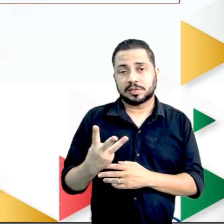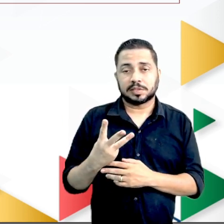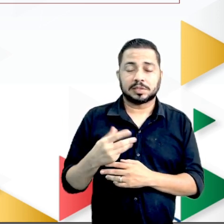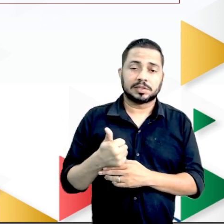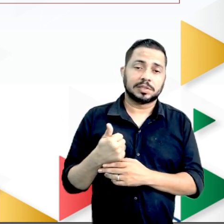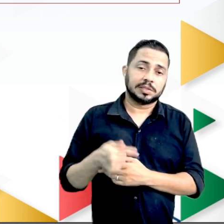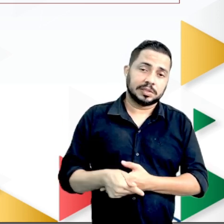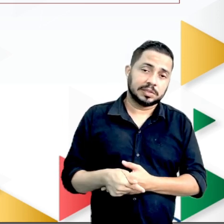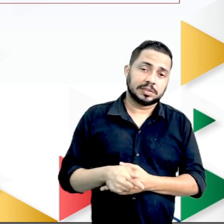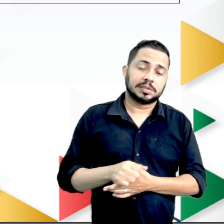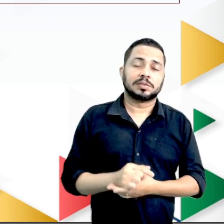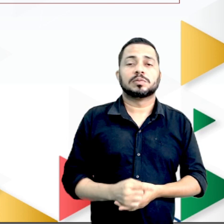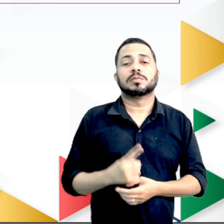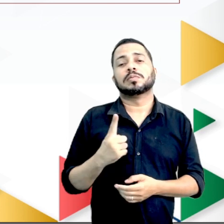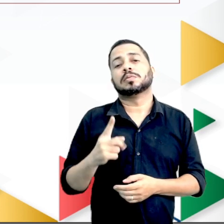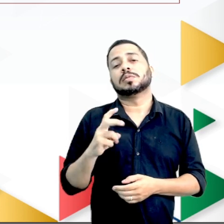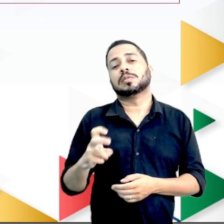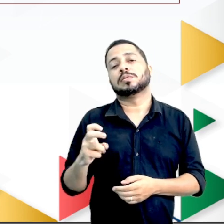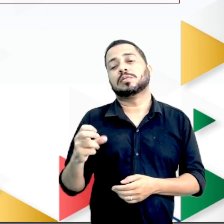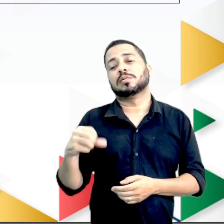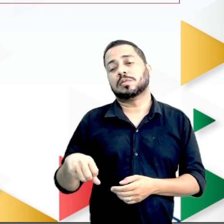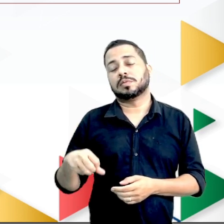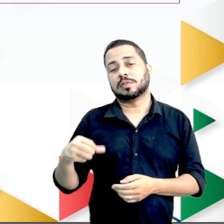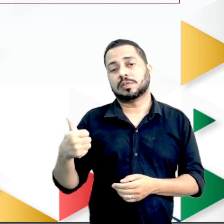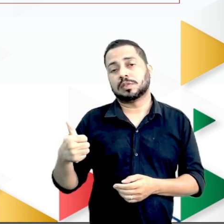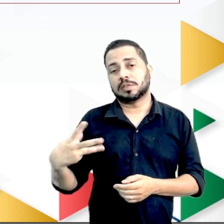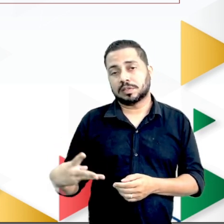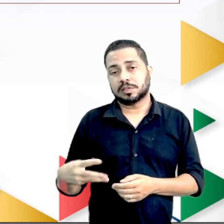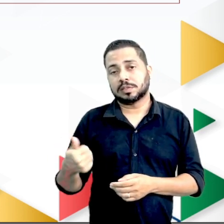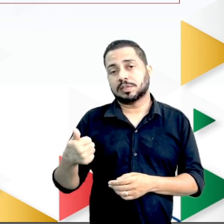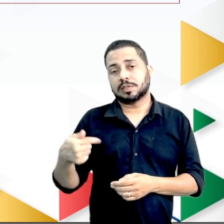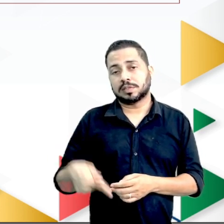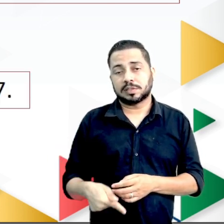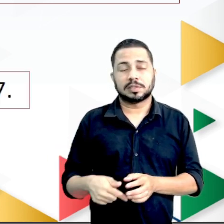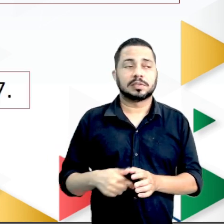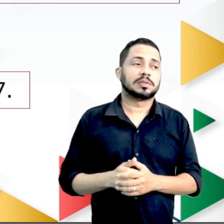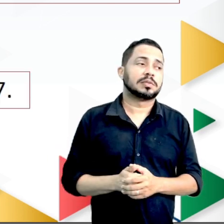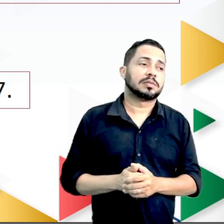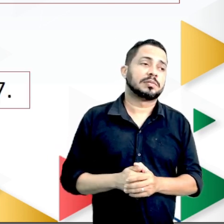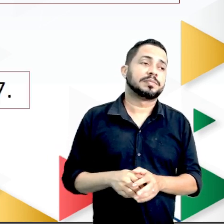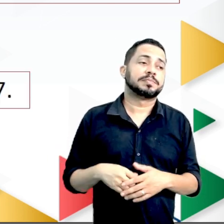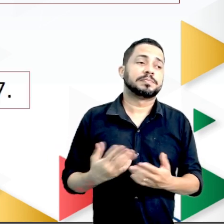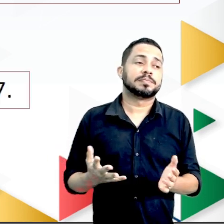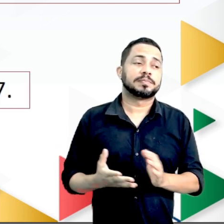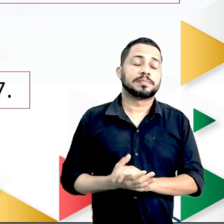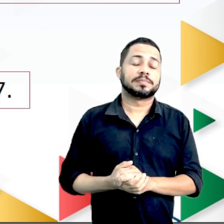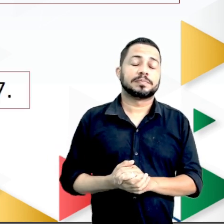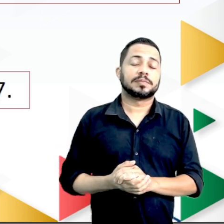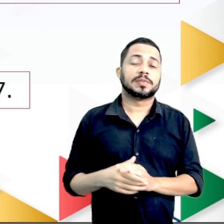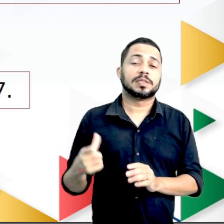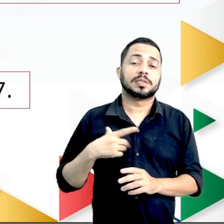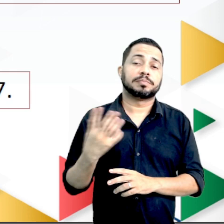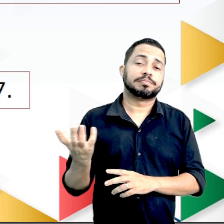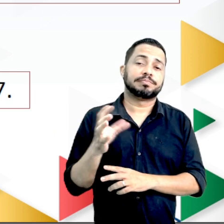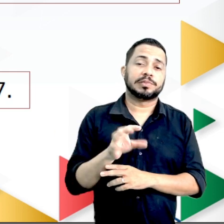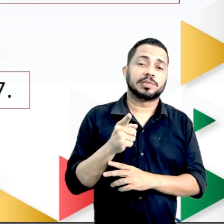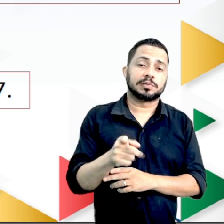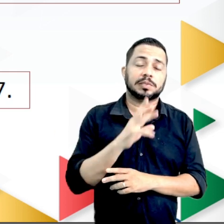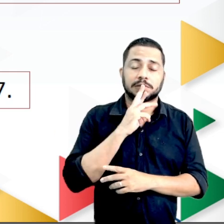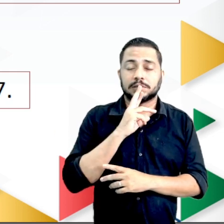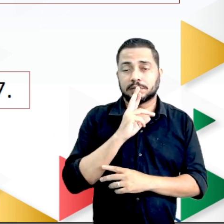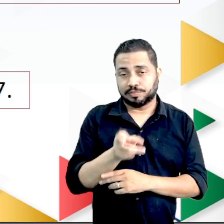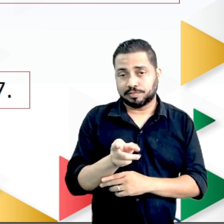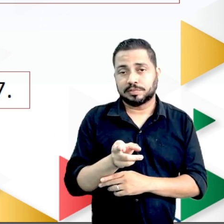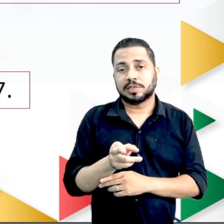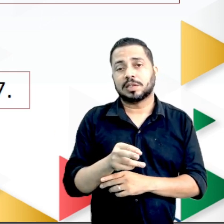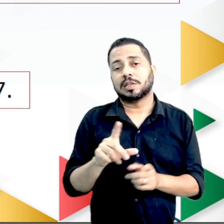a ordem. 1, 5, 9, 13 e 17. Na ordem crescente, tá bom? Bom, tá aí posto para você respondido